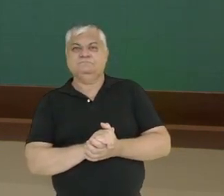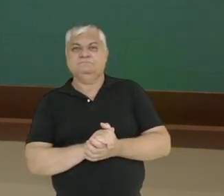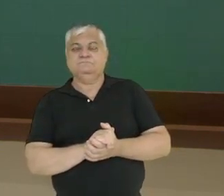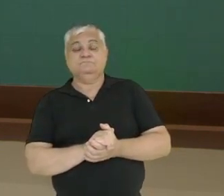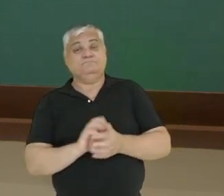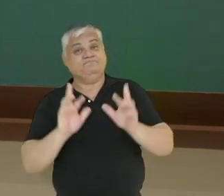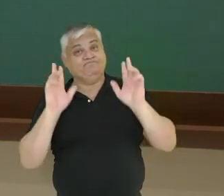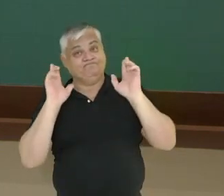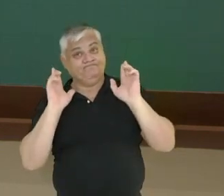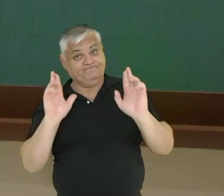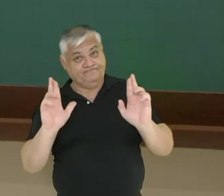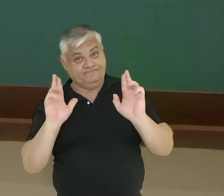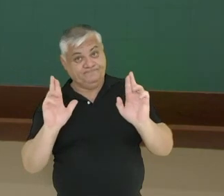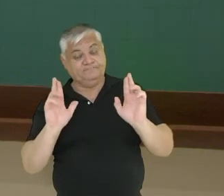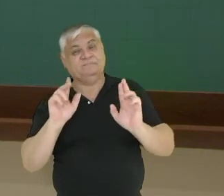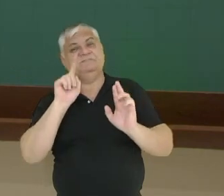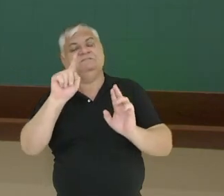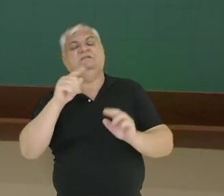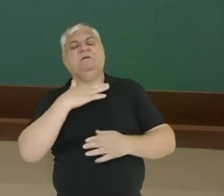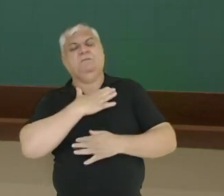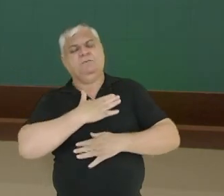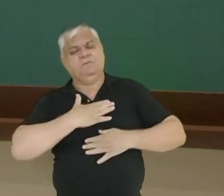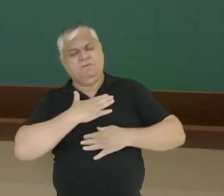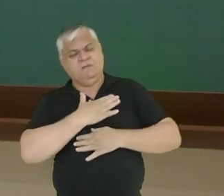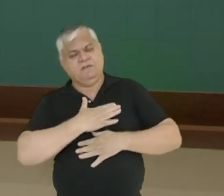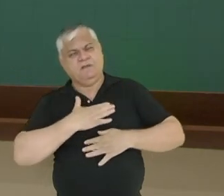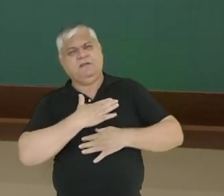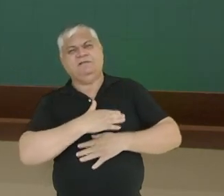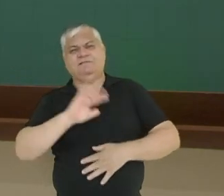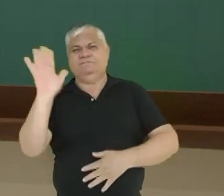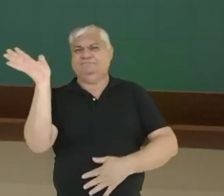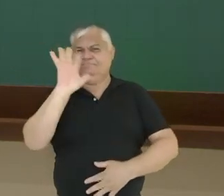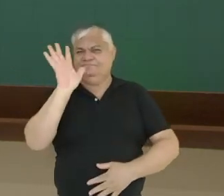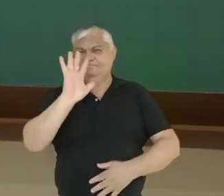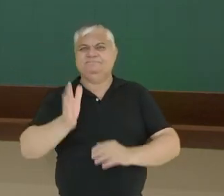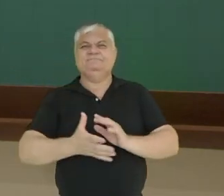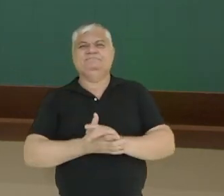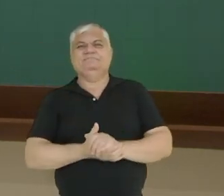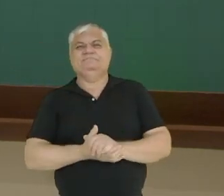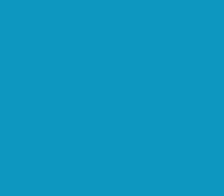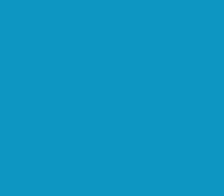Eu espero então que vocês tenham gostado e até breve!